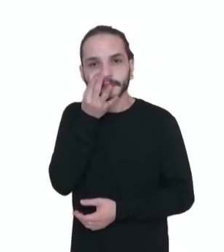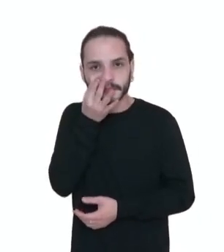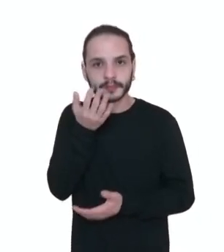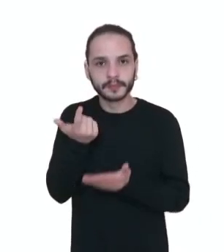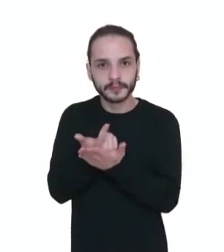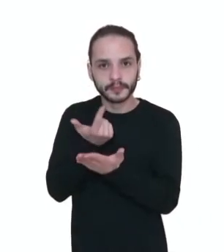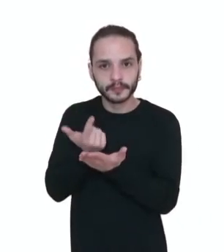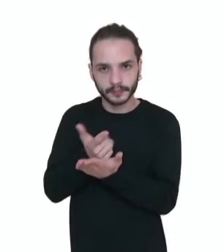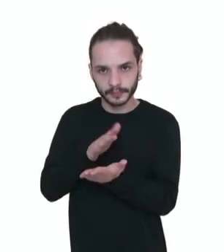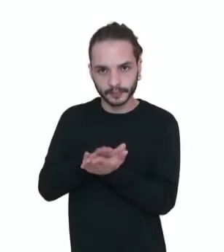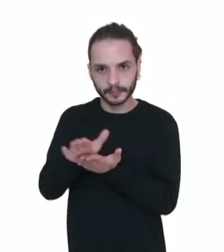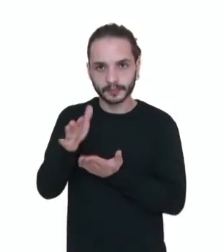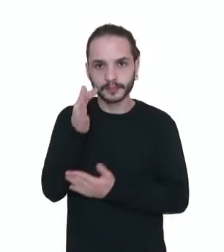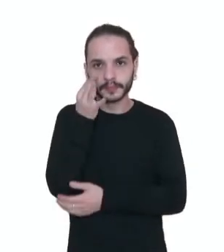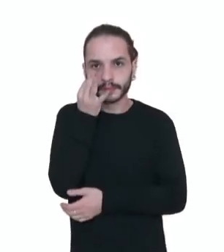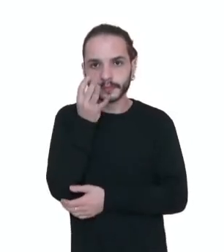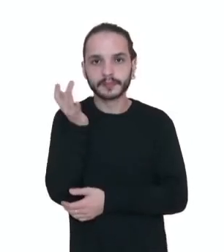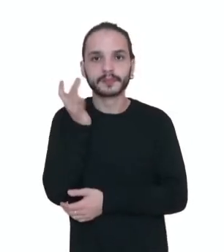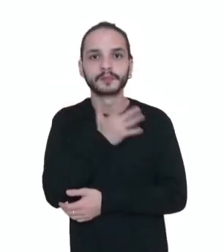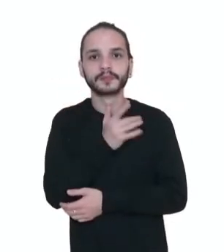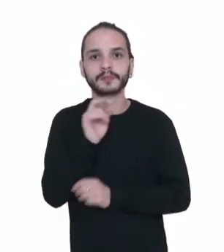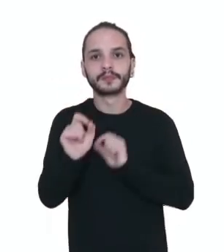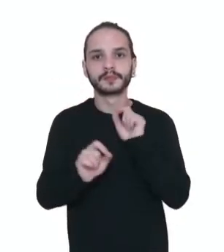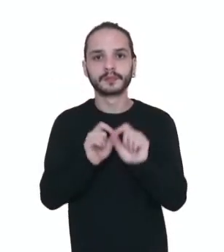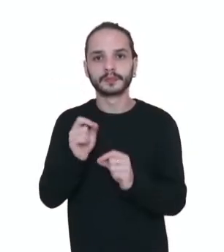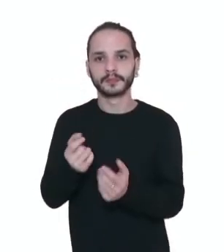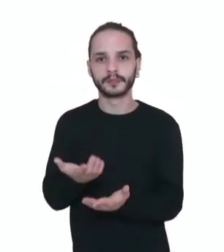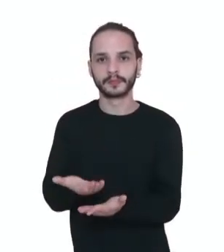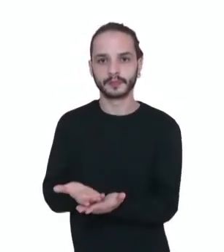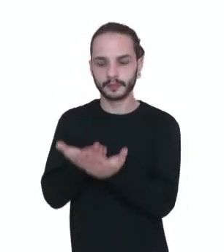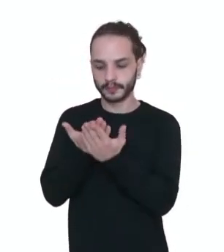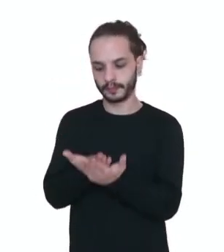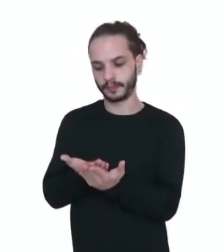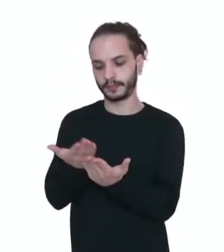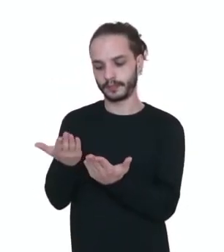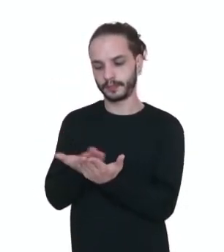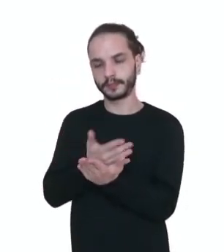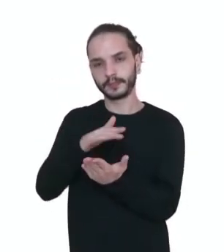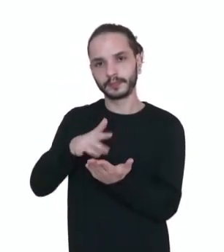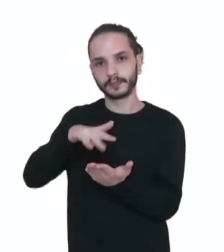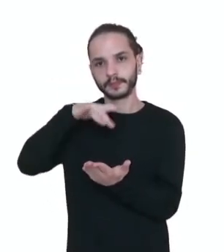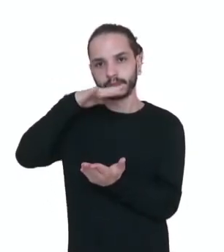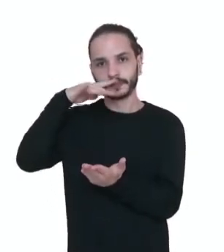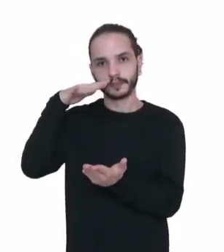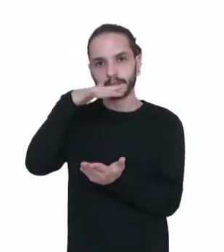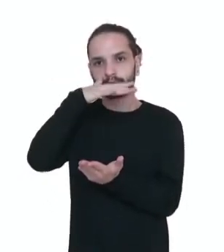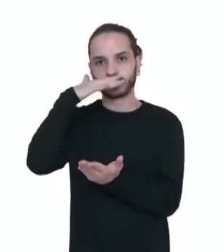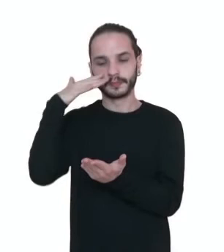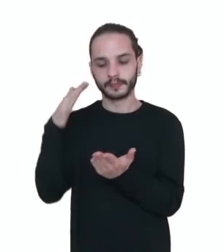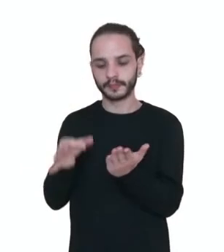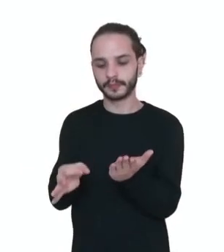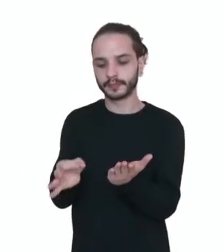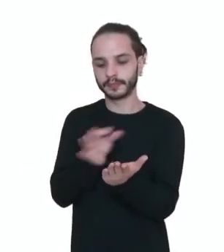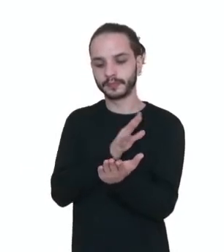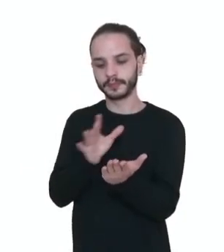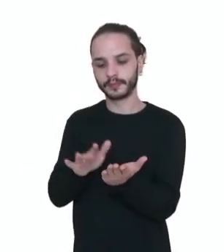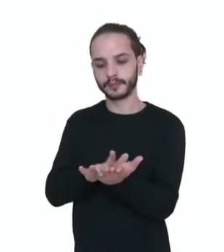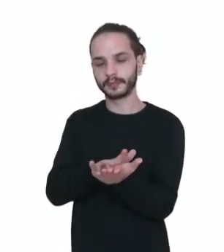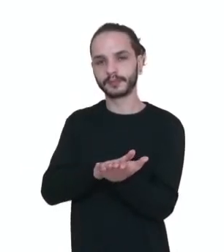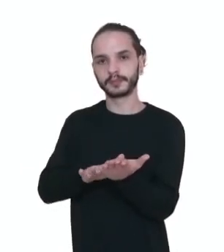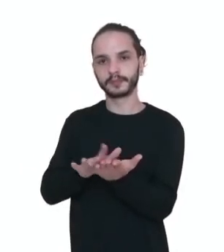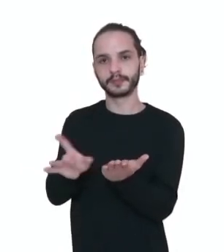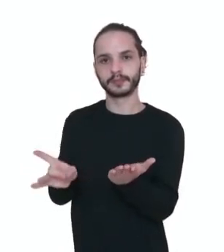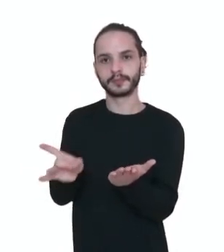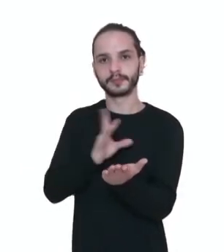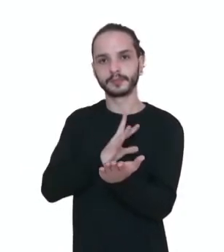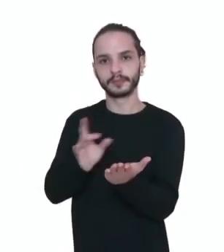livro impresso, né? A sensação de ter algo em mãos, o cheiro do livro, a textura da página, tudo isso aumenta o prazer